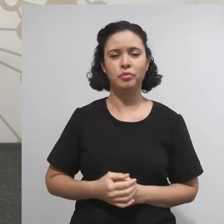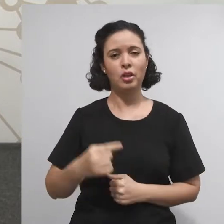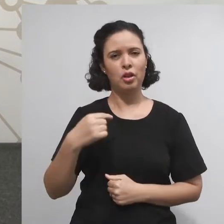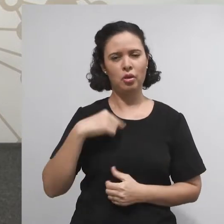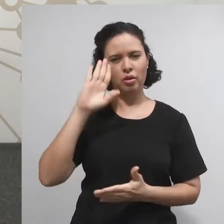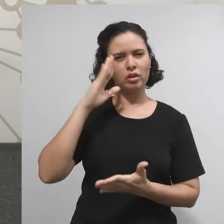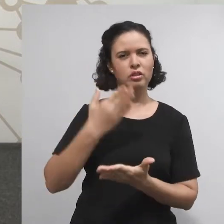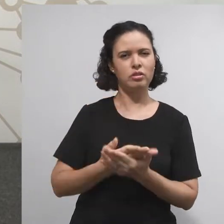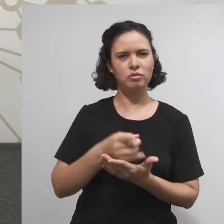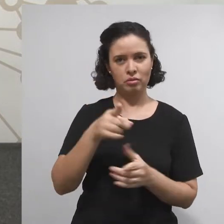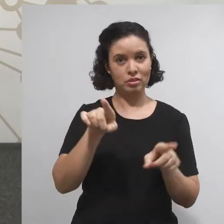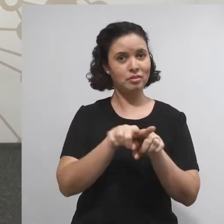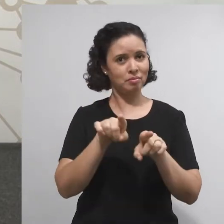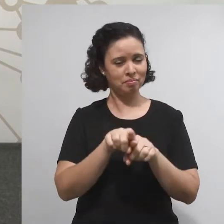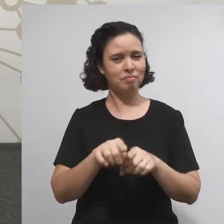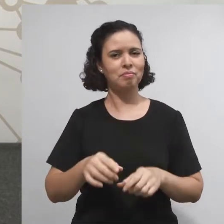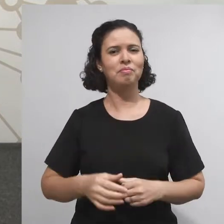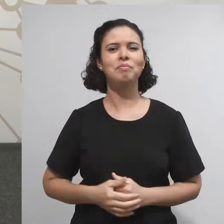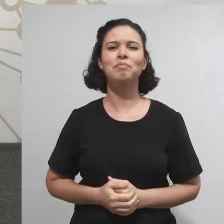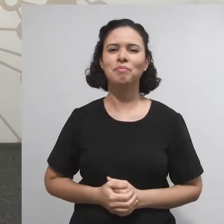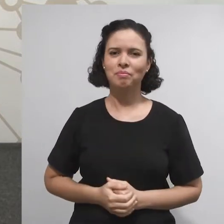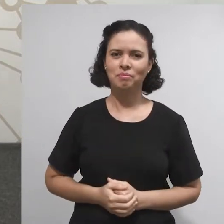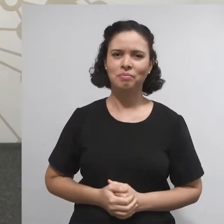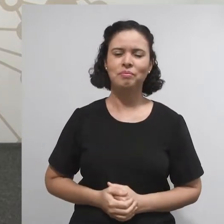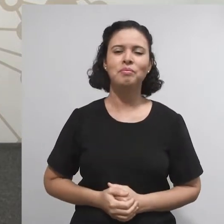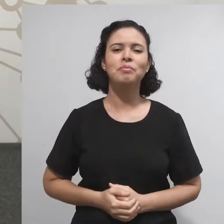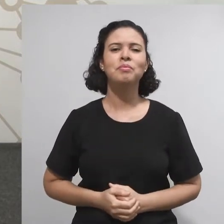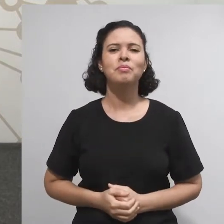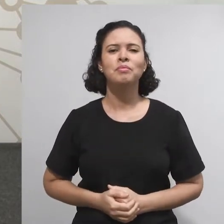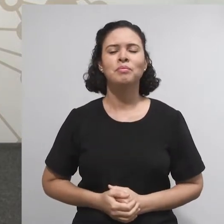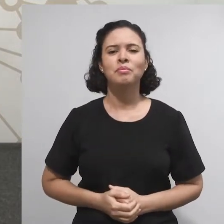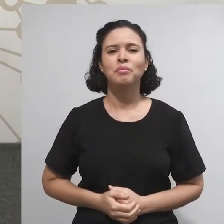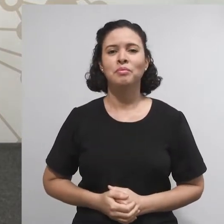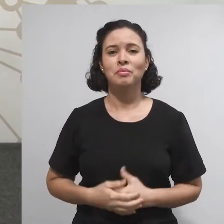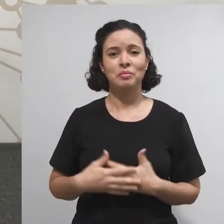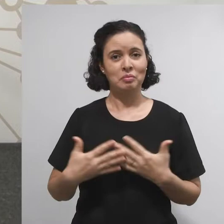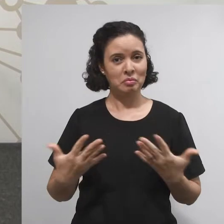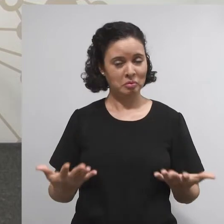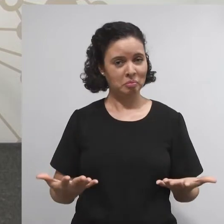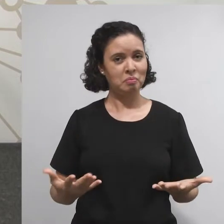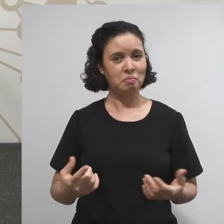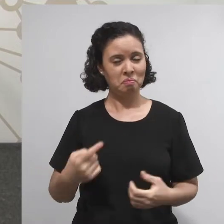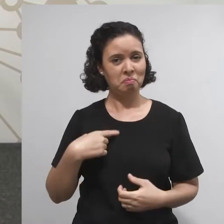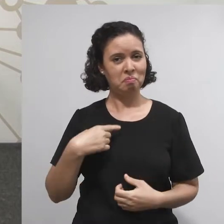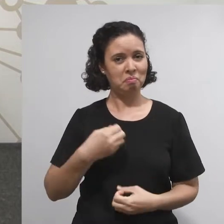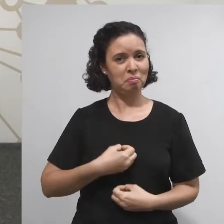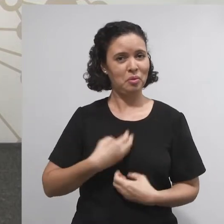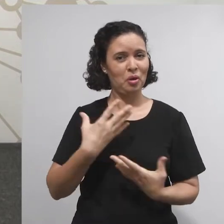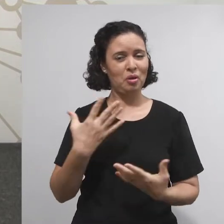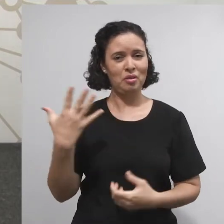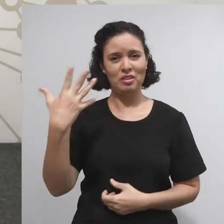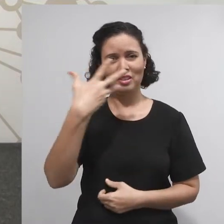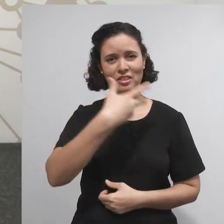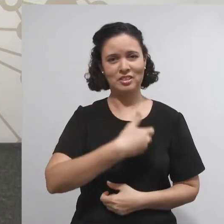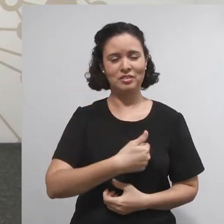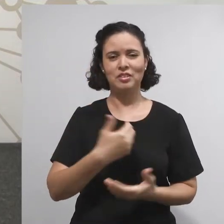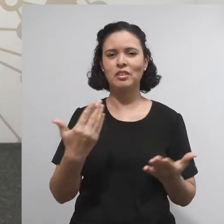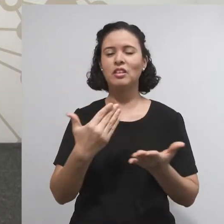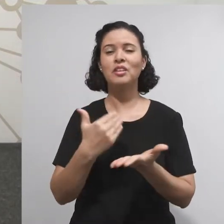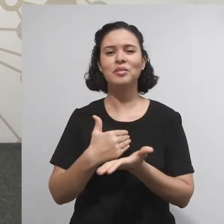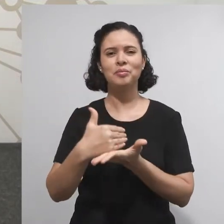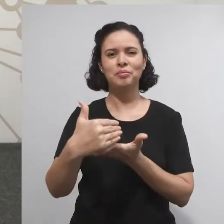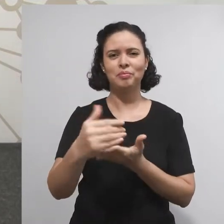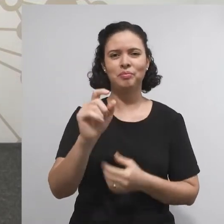Eu creio, creia você também. Elaine Márcia. Com esse momento de inspiração, a gente começa